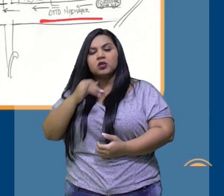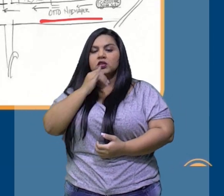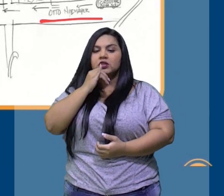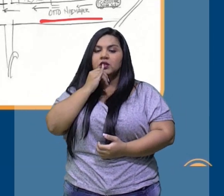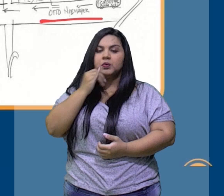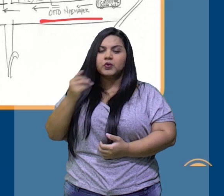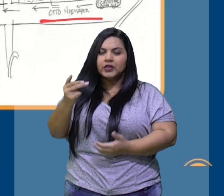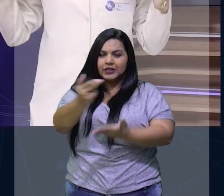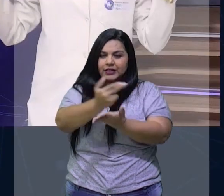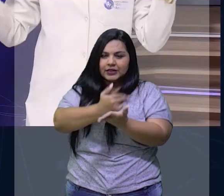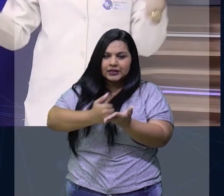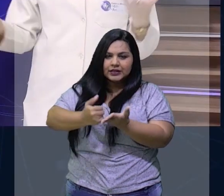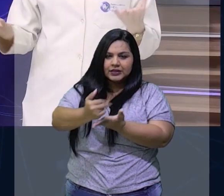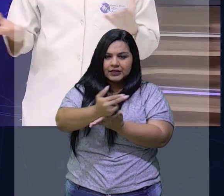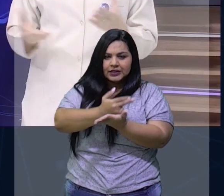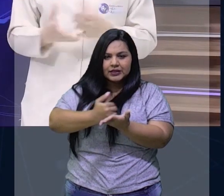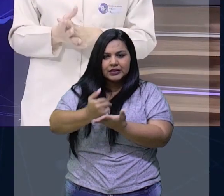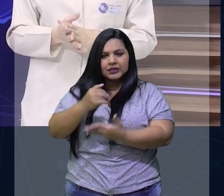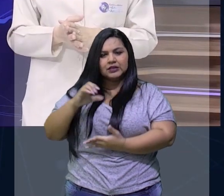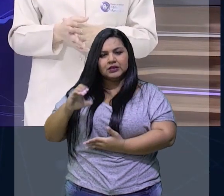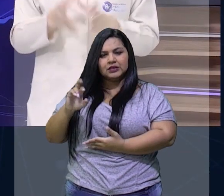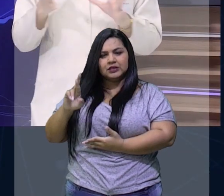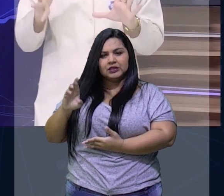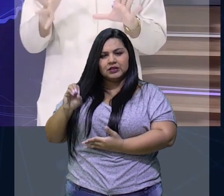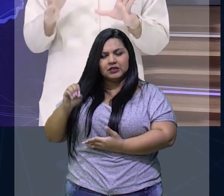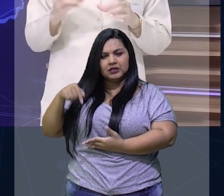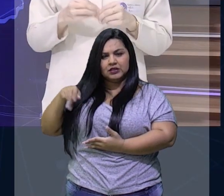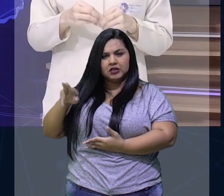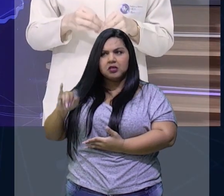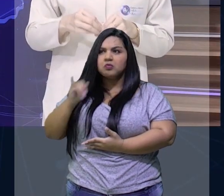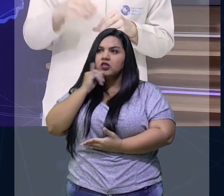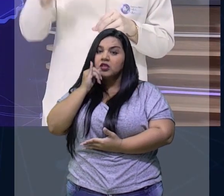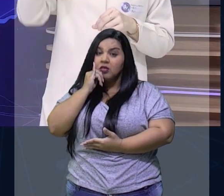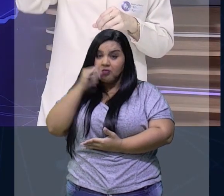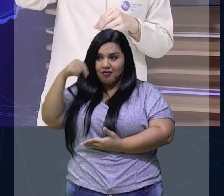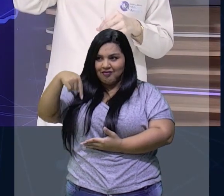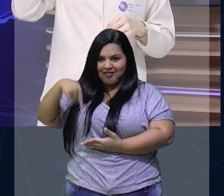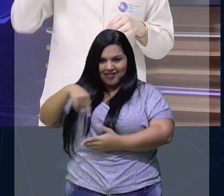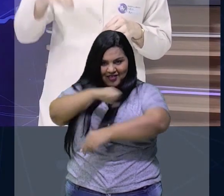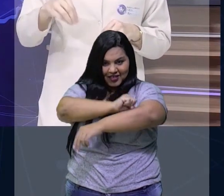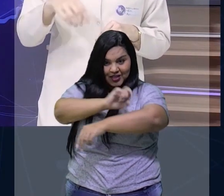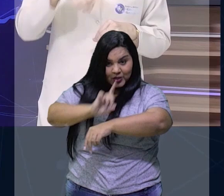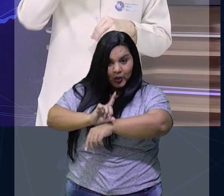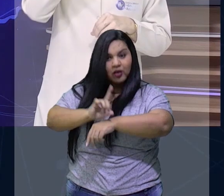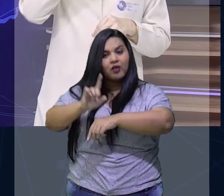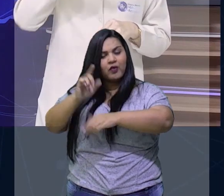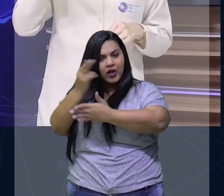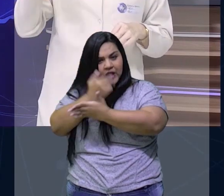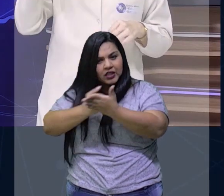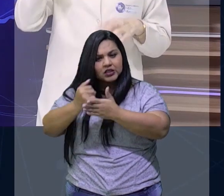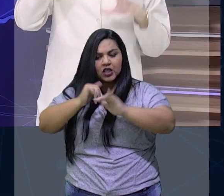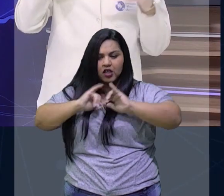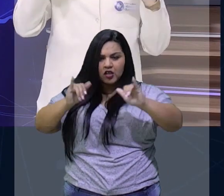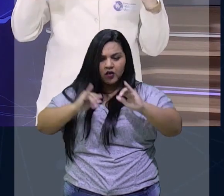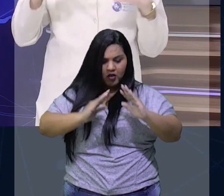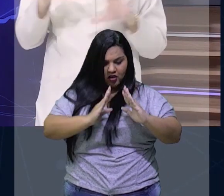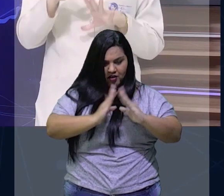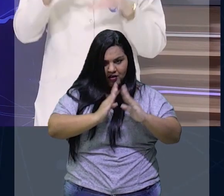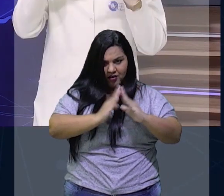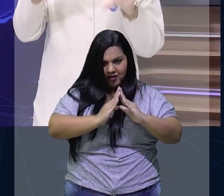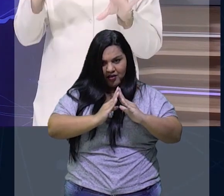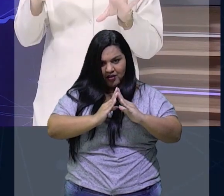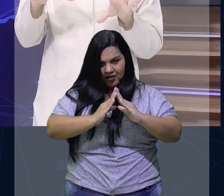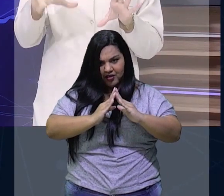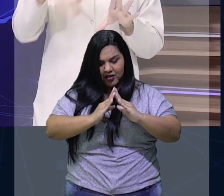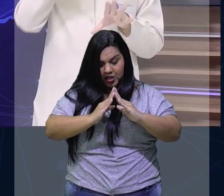croquis da área do centro de mídias, né? Então, eu vou colocar essas informações, né? Vou desenhar ali uma casinha informando ali